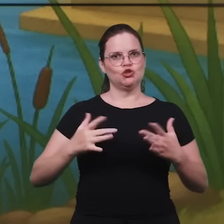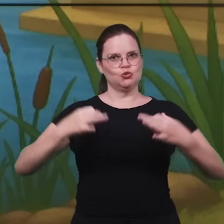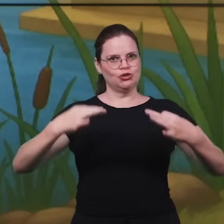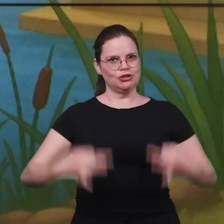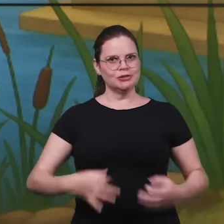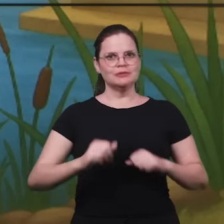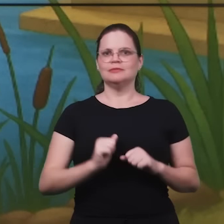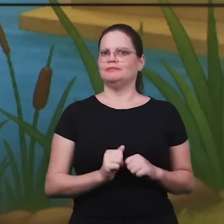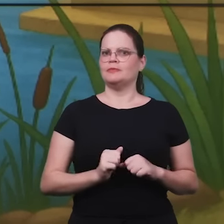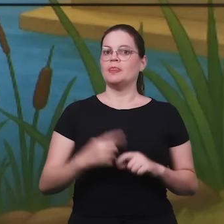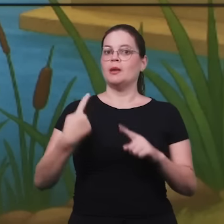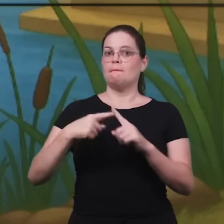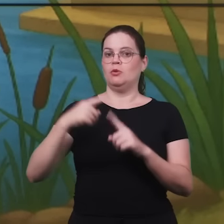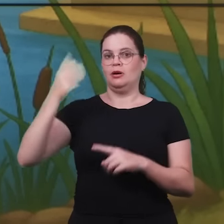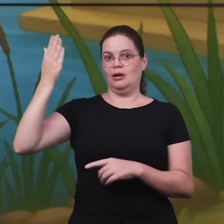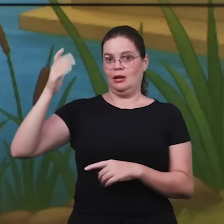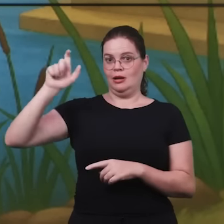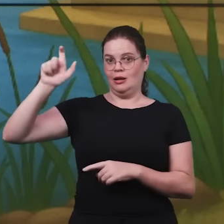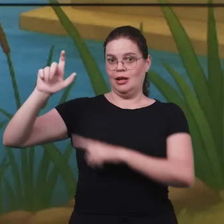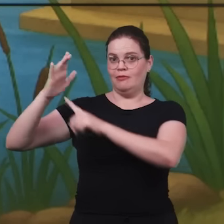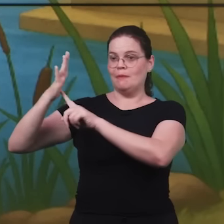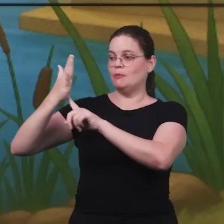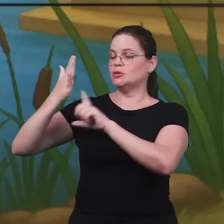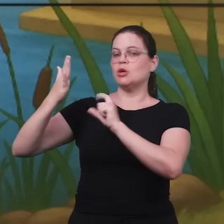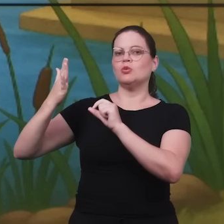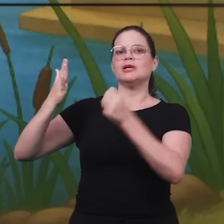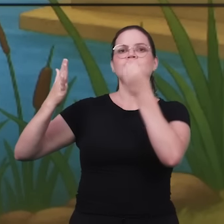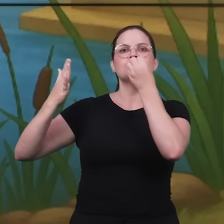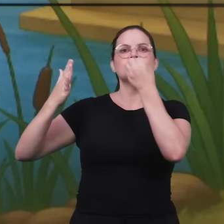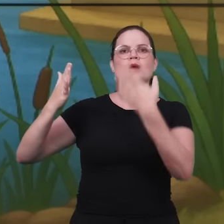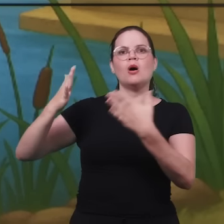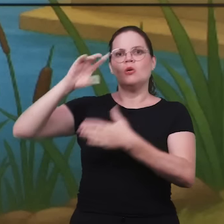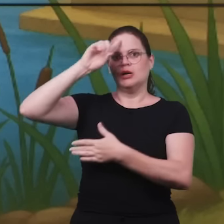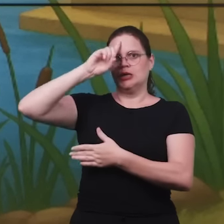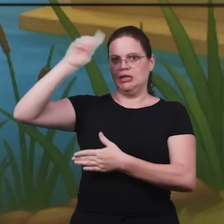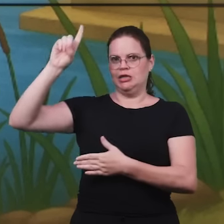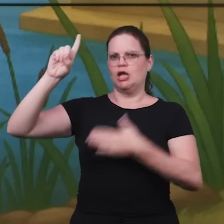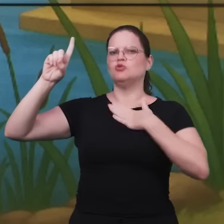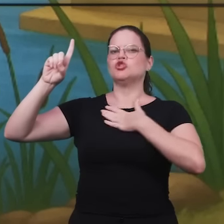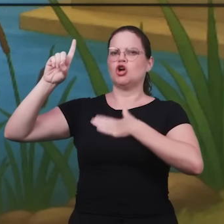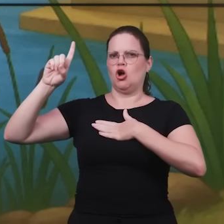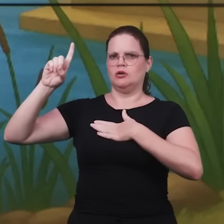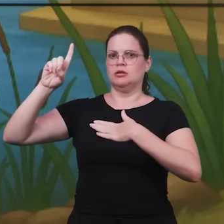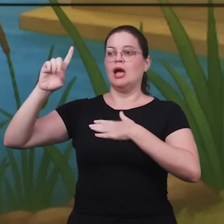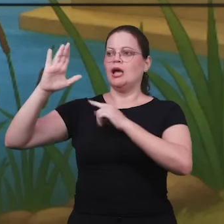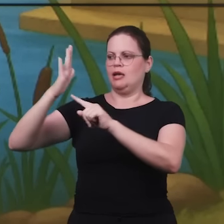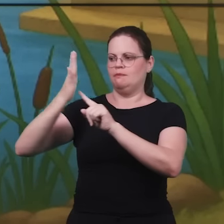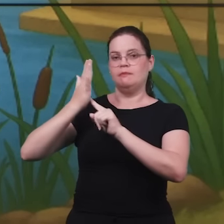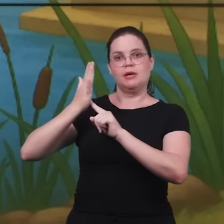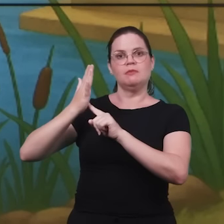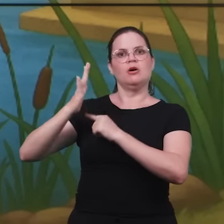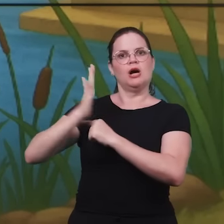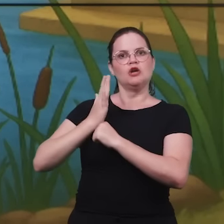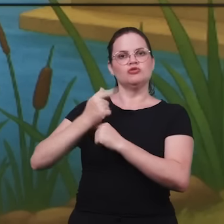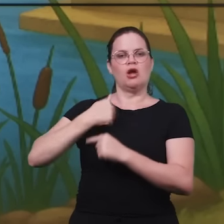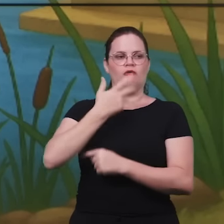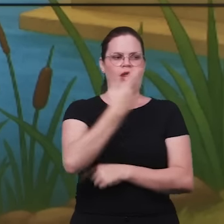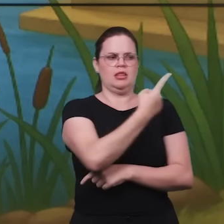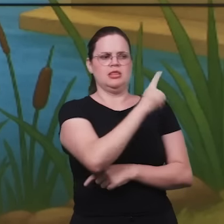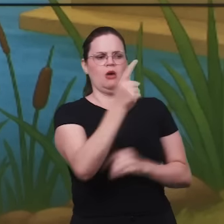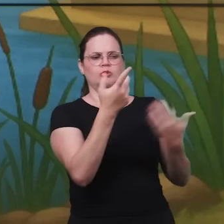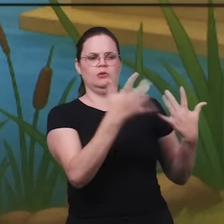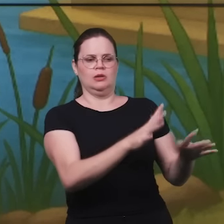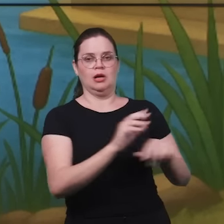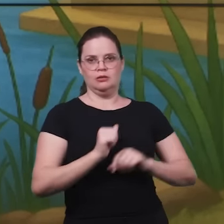que agrada ao Senhor e nos dá forças para dizer não àquilo que é errado. E nesta